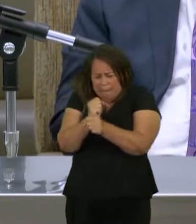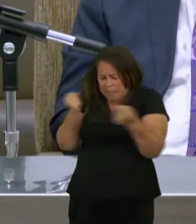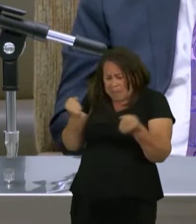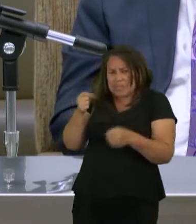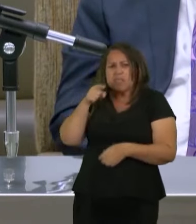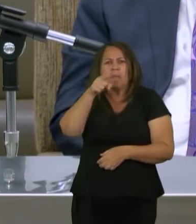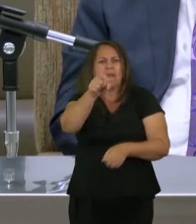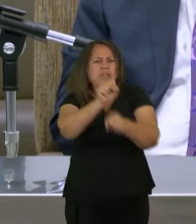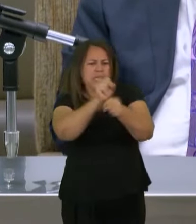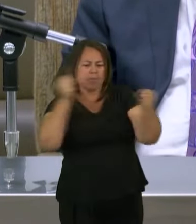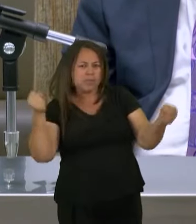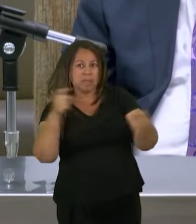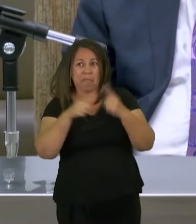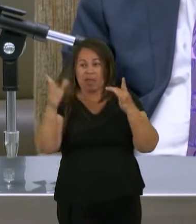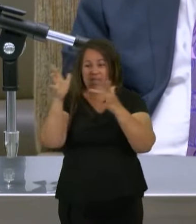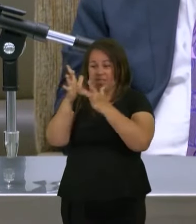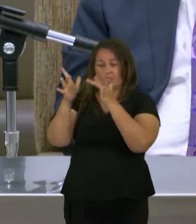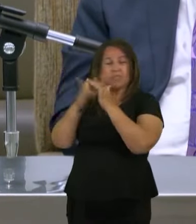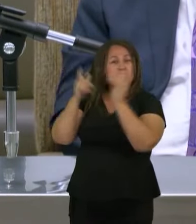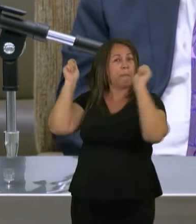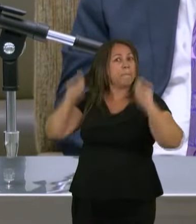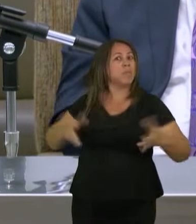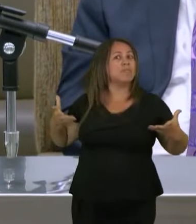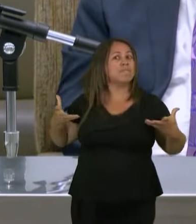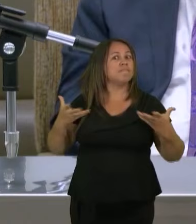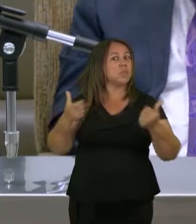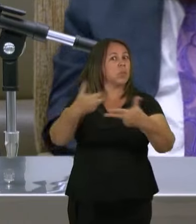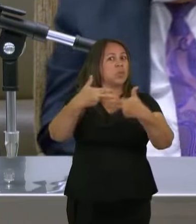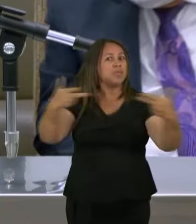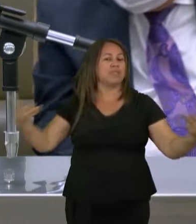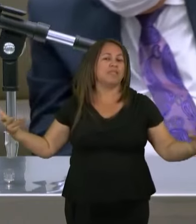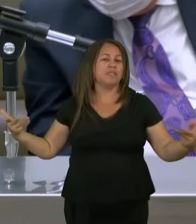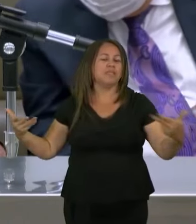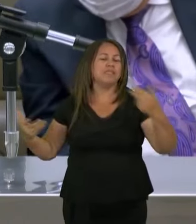você, é possível para Jesus.